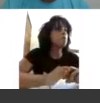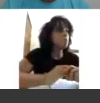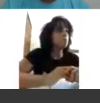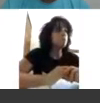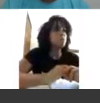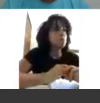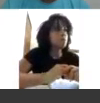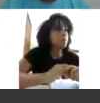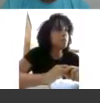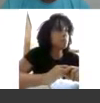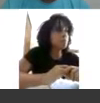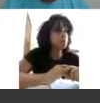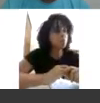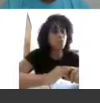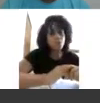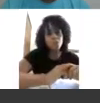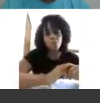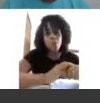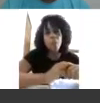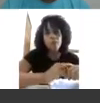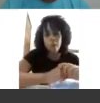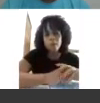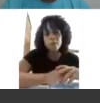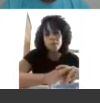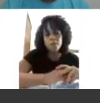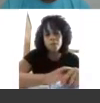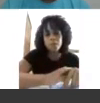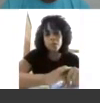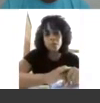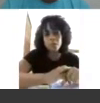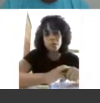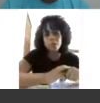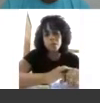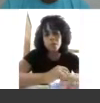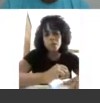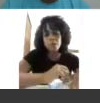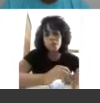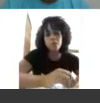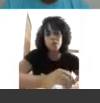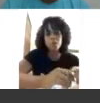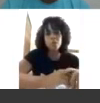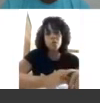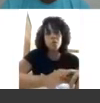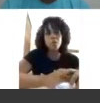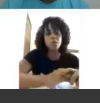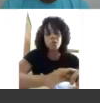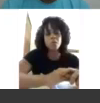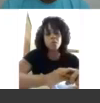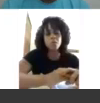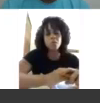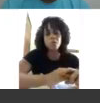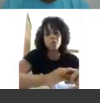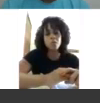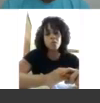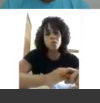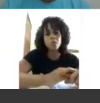pelo professor Romilson, nós estamos com o tempo aqui, né, curto. E nós precisamos também, né, enquanto PIBID,